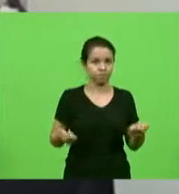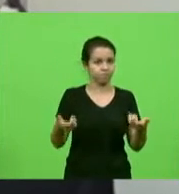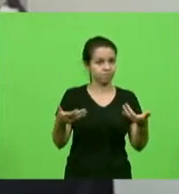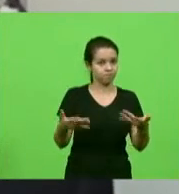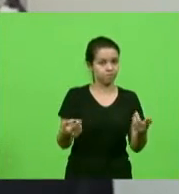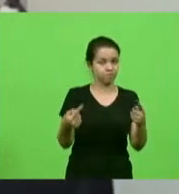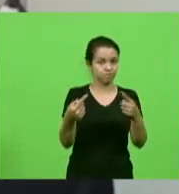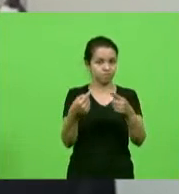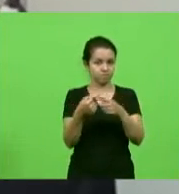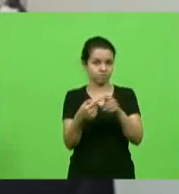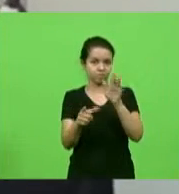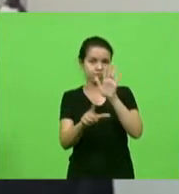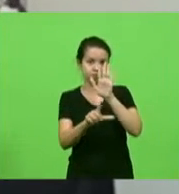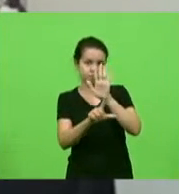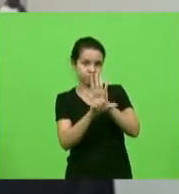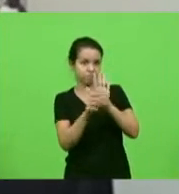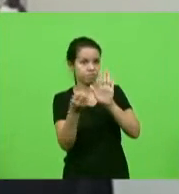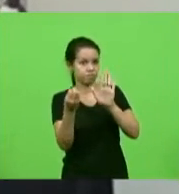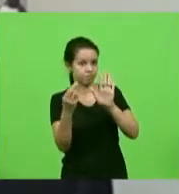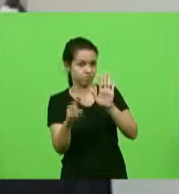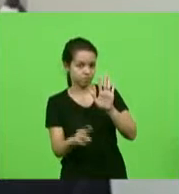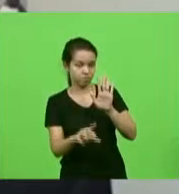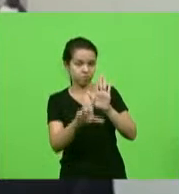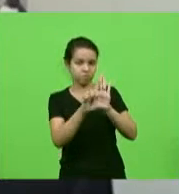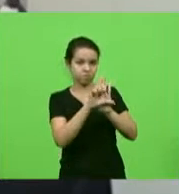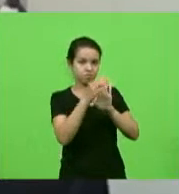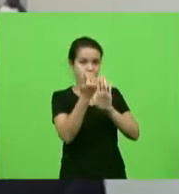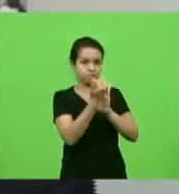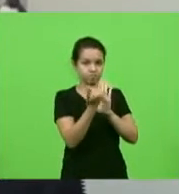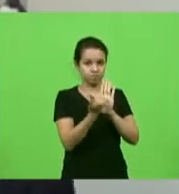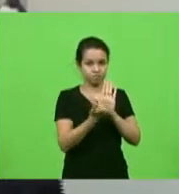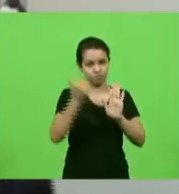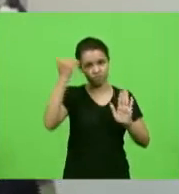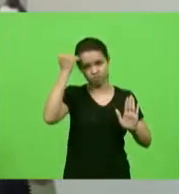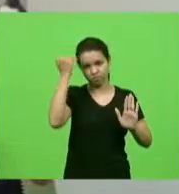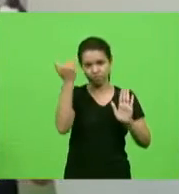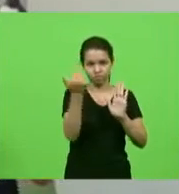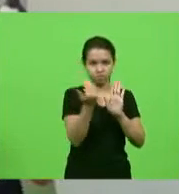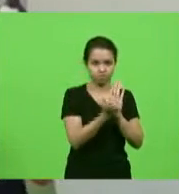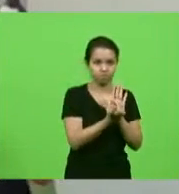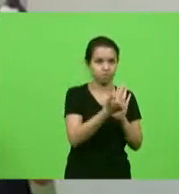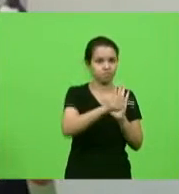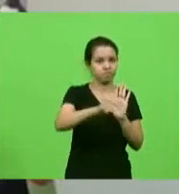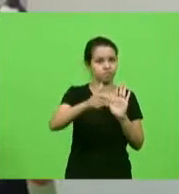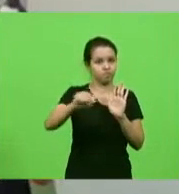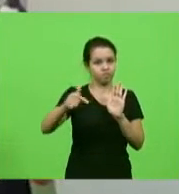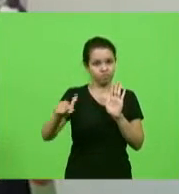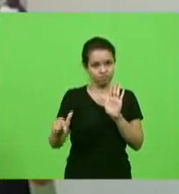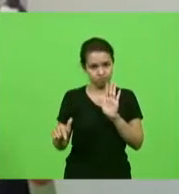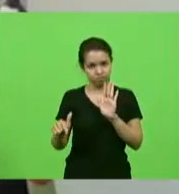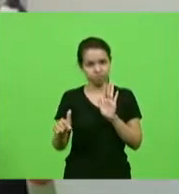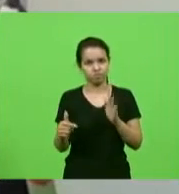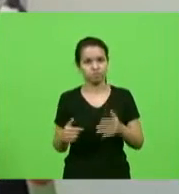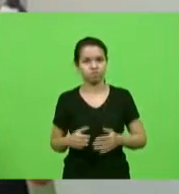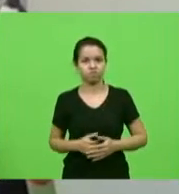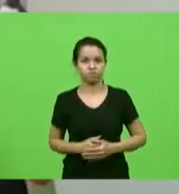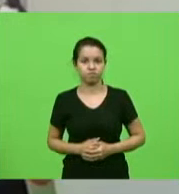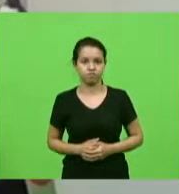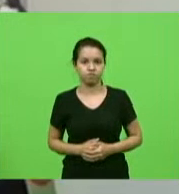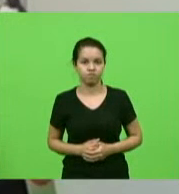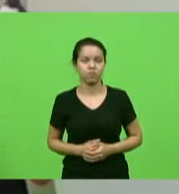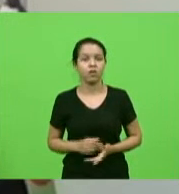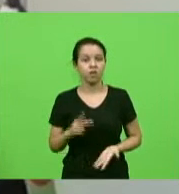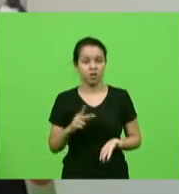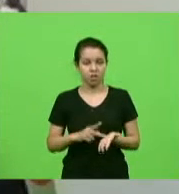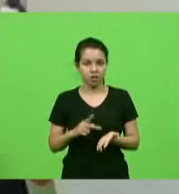à lei ou sem observância das prescrições legais. Entretanto, apesar de realmente existirem